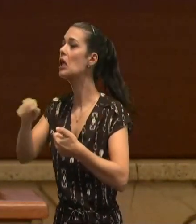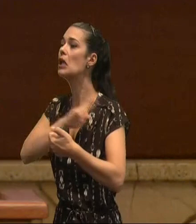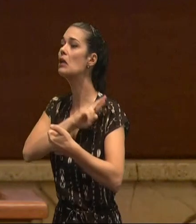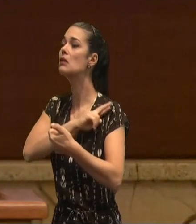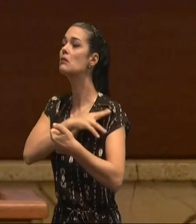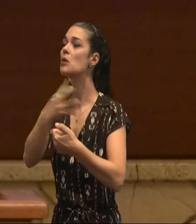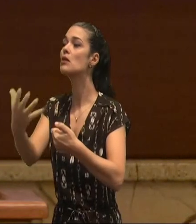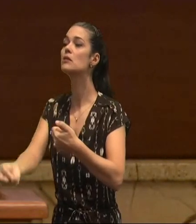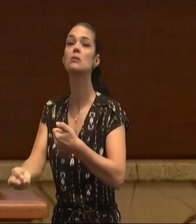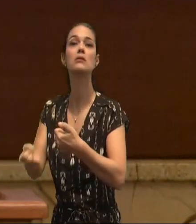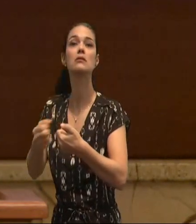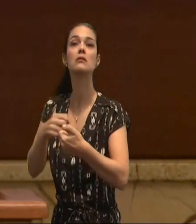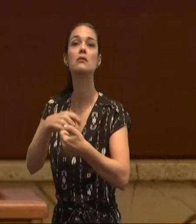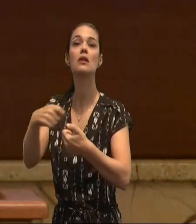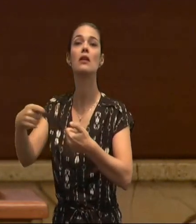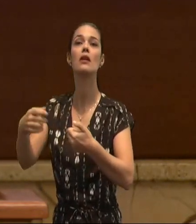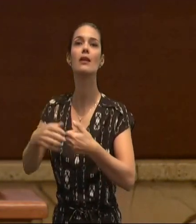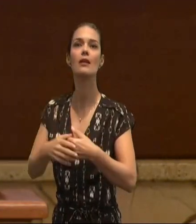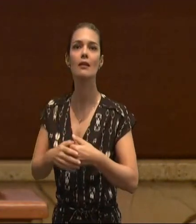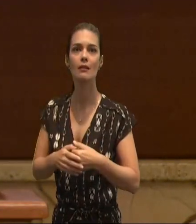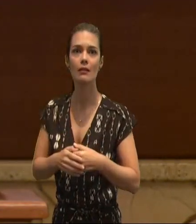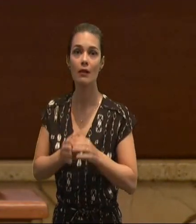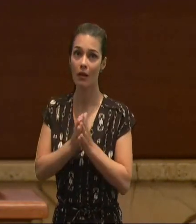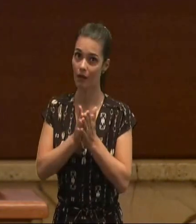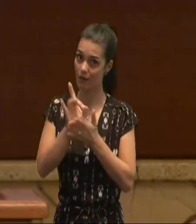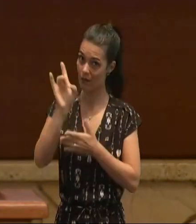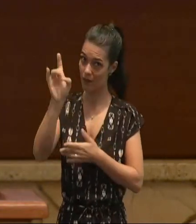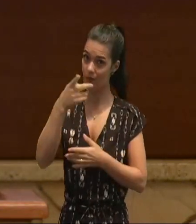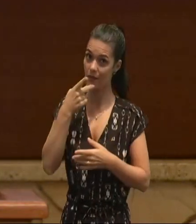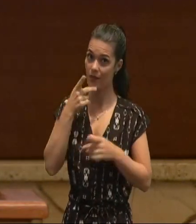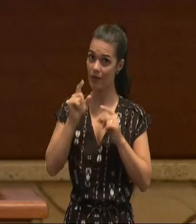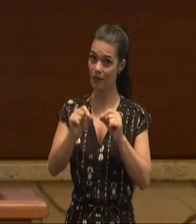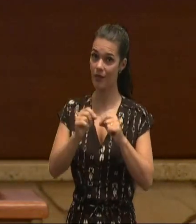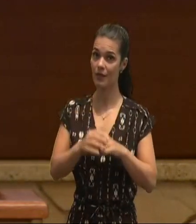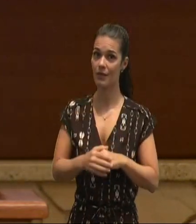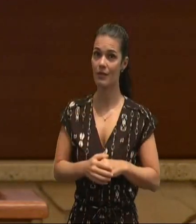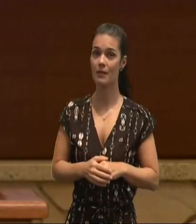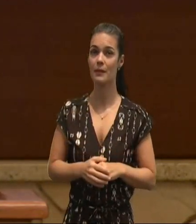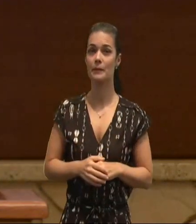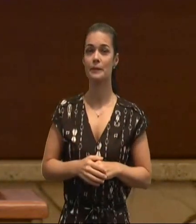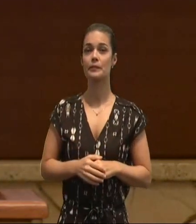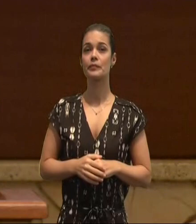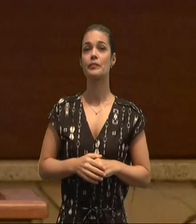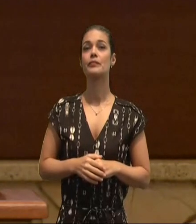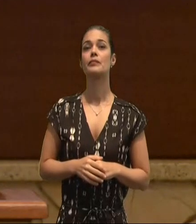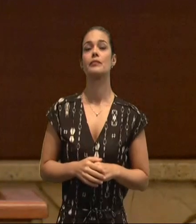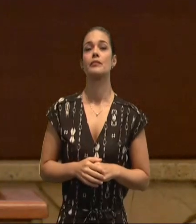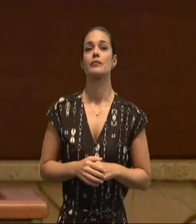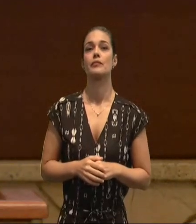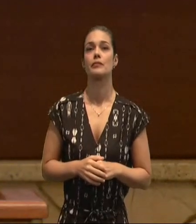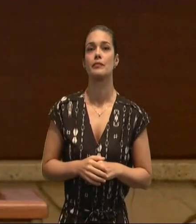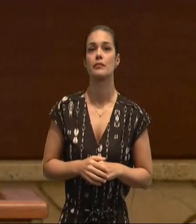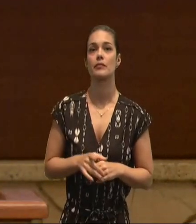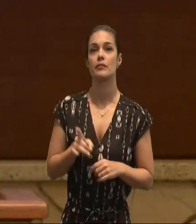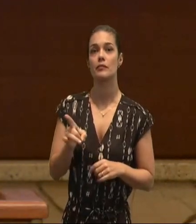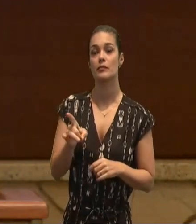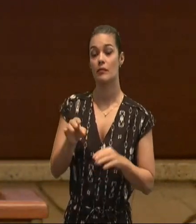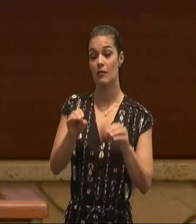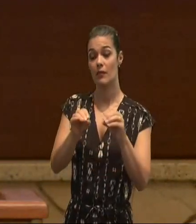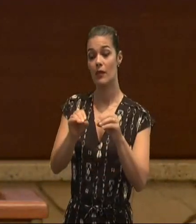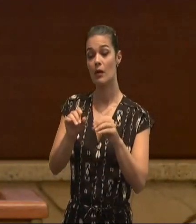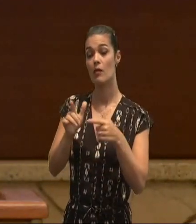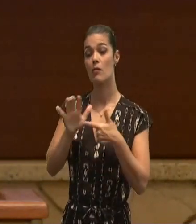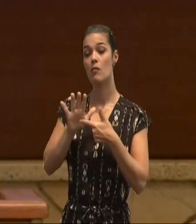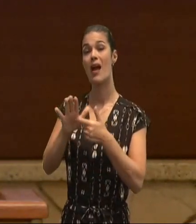arca? E diz a palavra do Senhor que mandaram para Kiriat Jearim, levando para a casa de Abinadab.